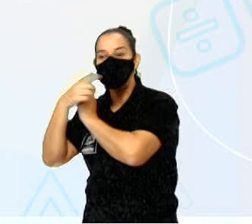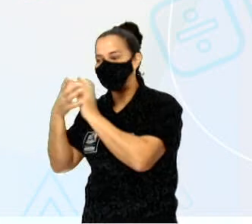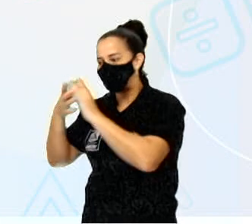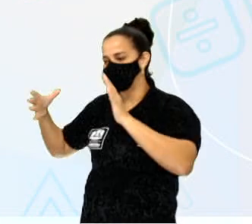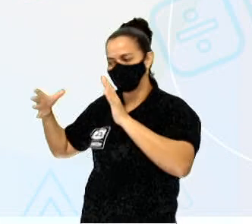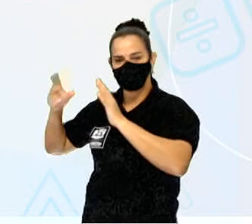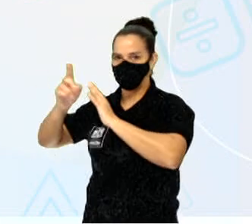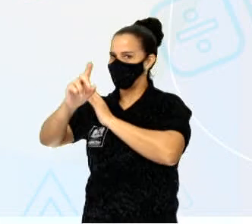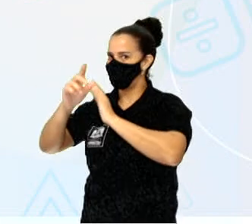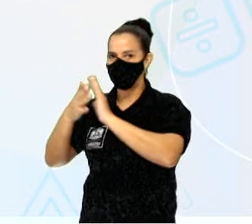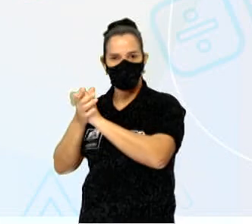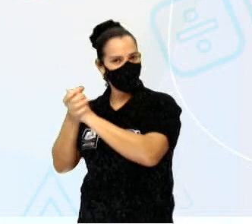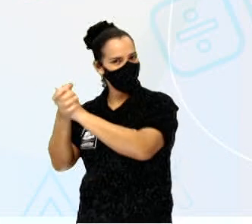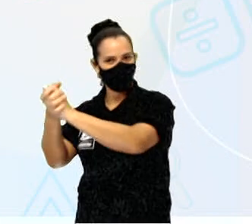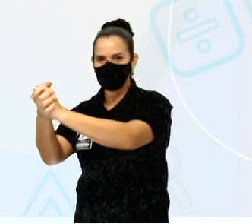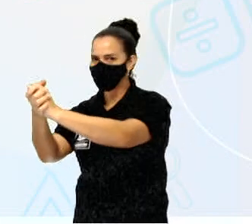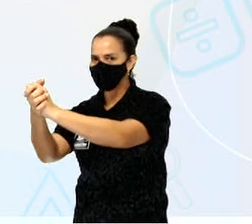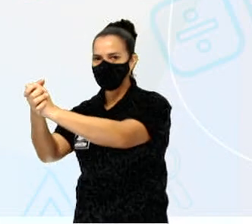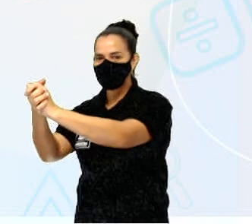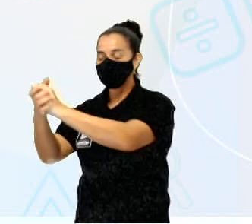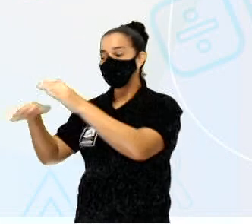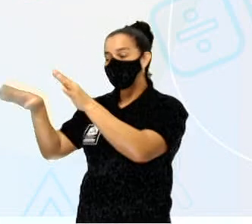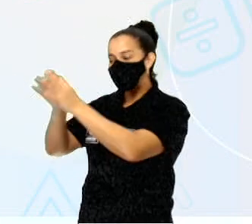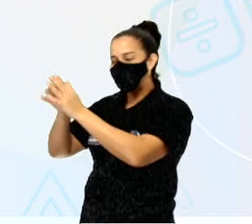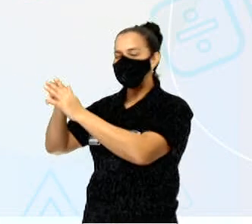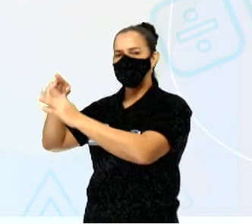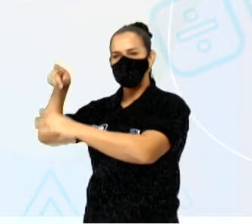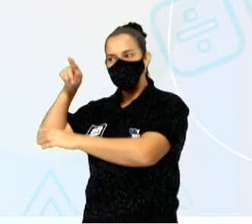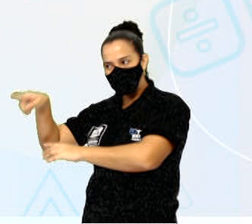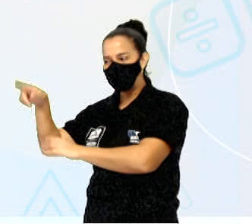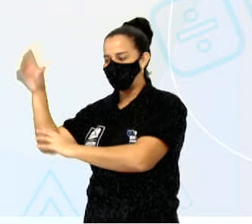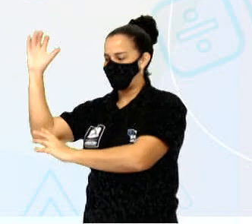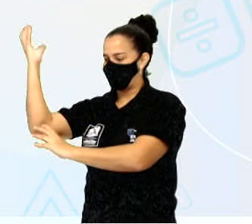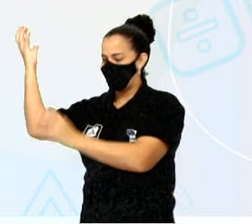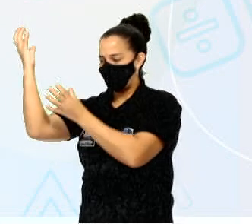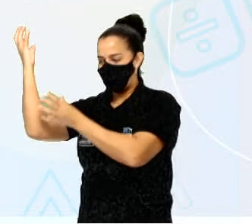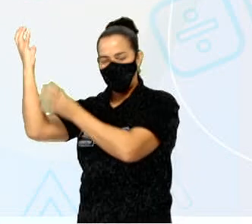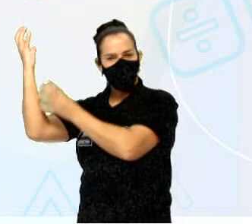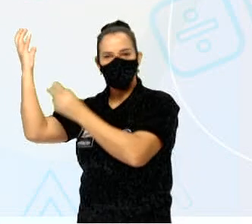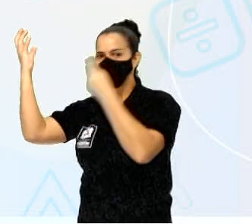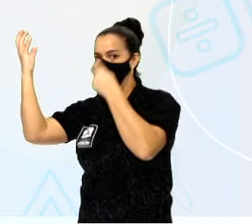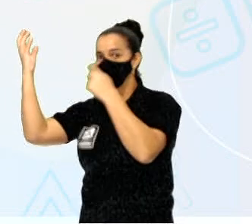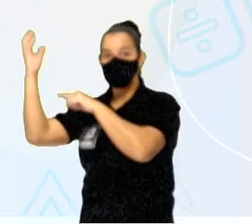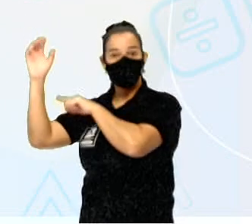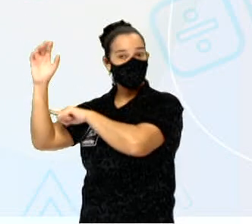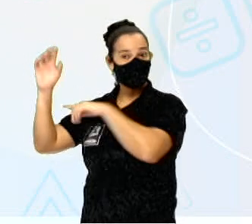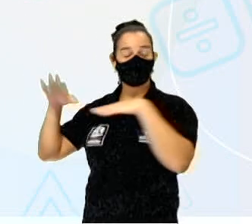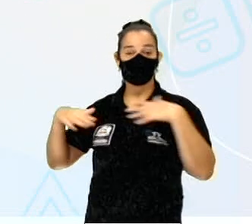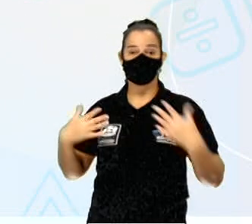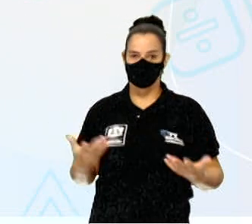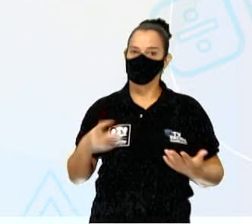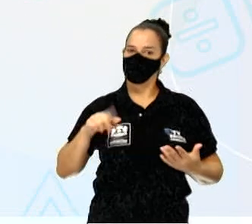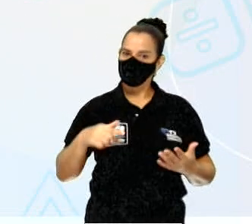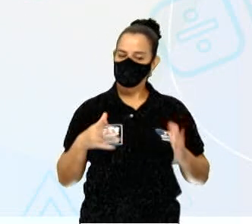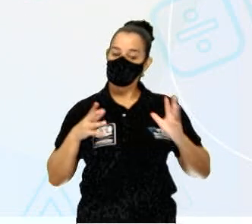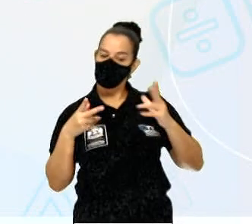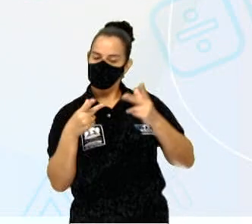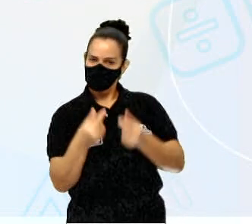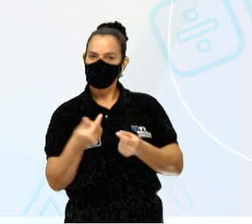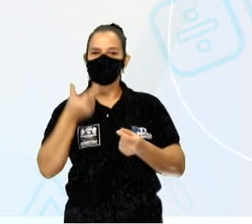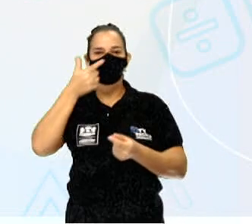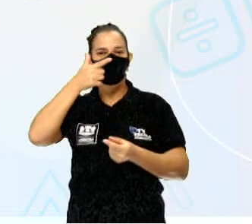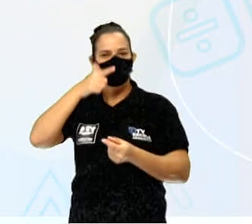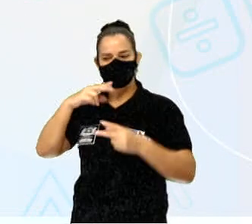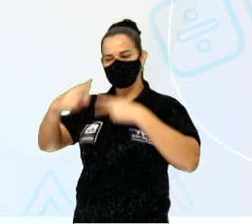ninguém. E chegaram lá ao mesmo tempo. Sendo assim, todas desfrutaram